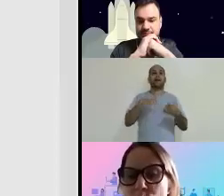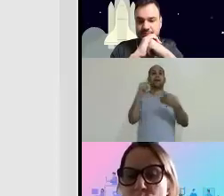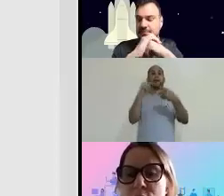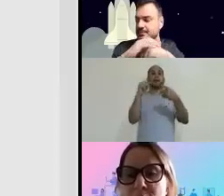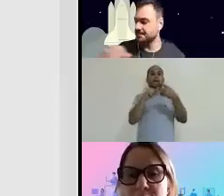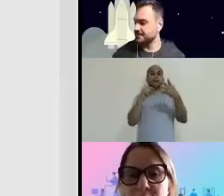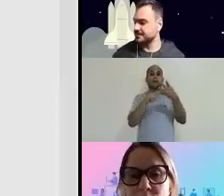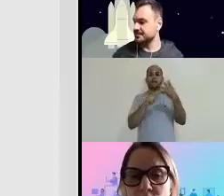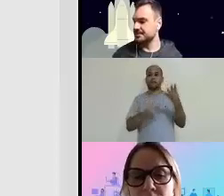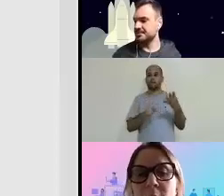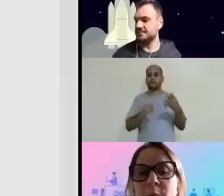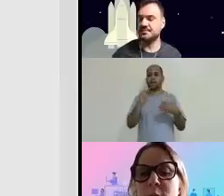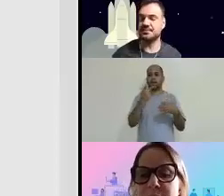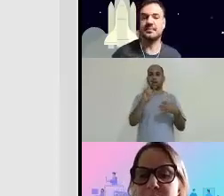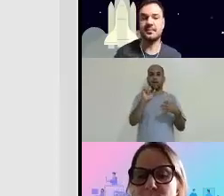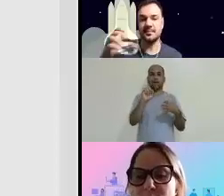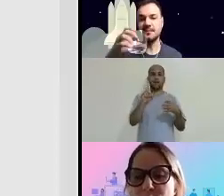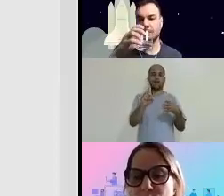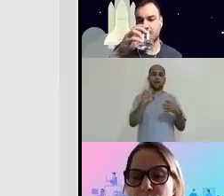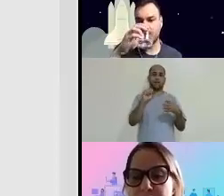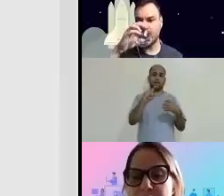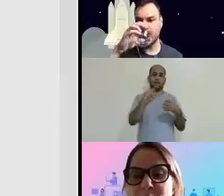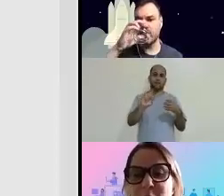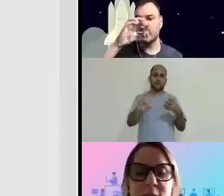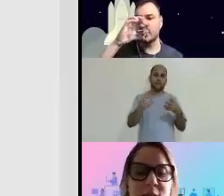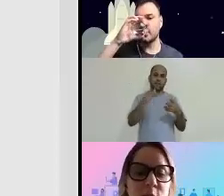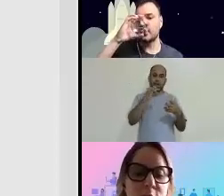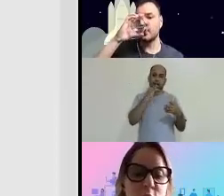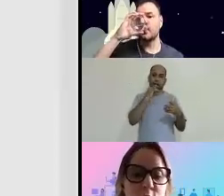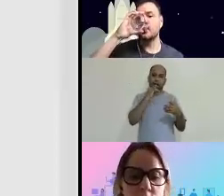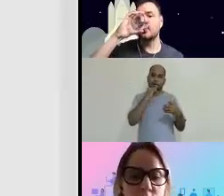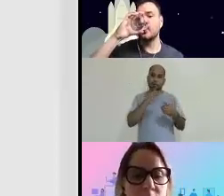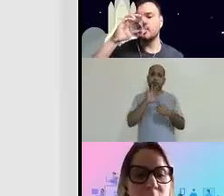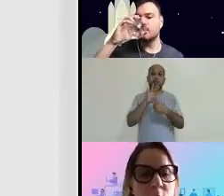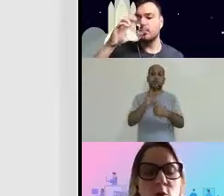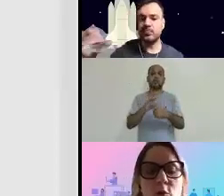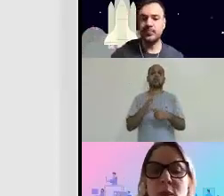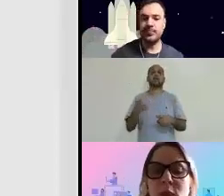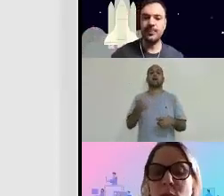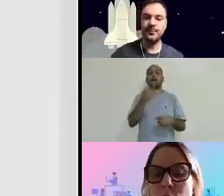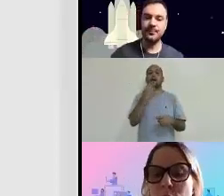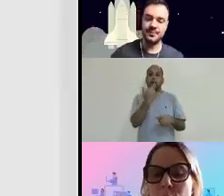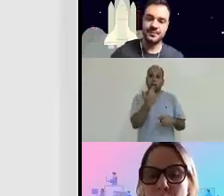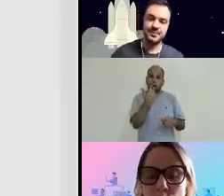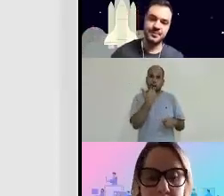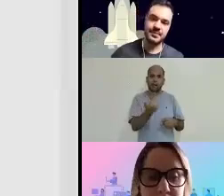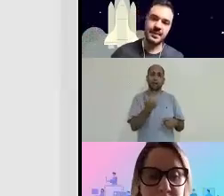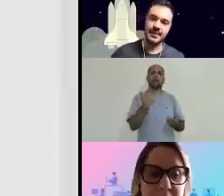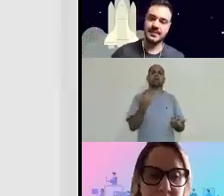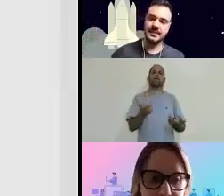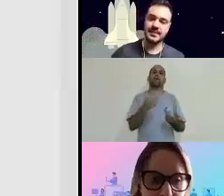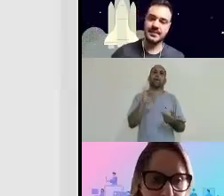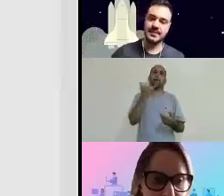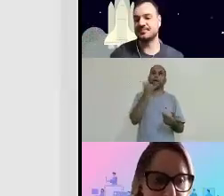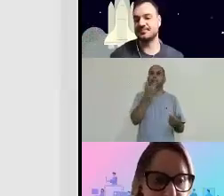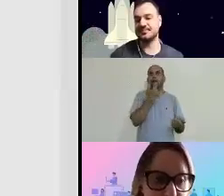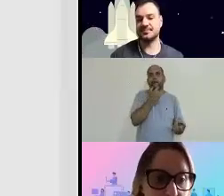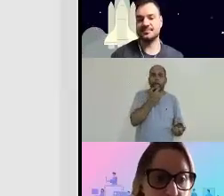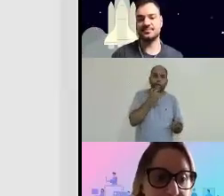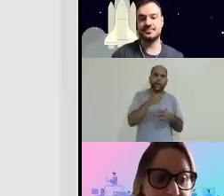hard skills, né? Então, por exemplo, a gente trouxe aqui a fluência num idioma ou domínio de alguma